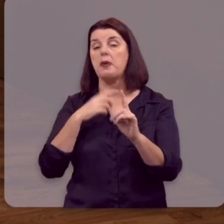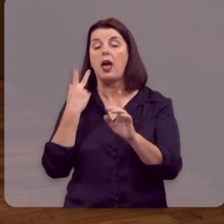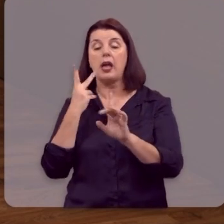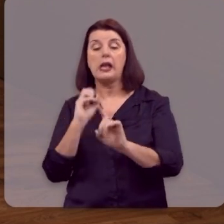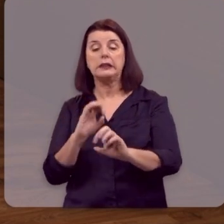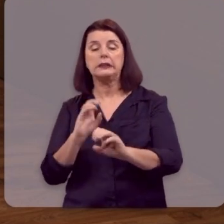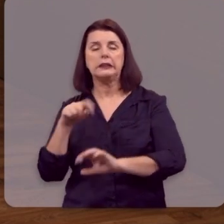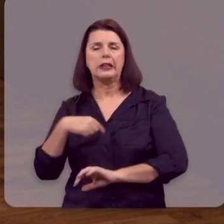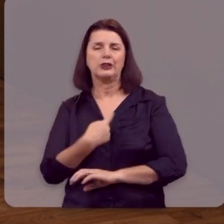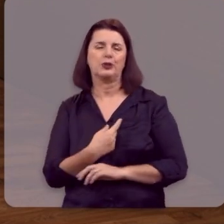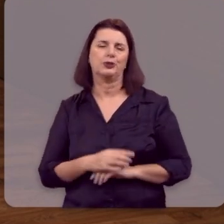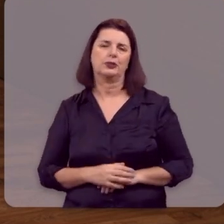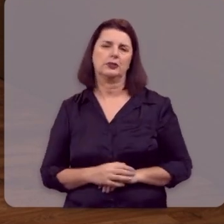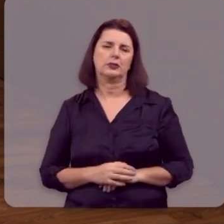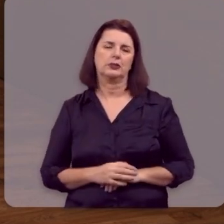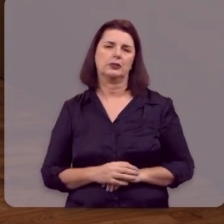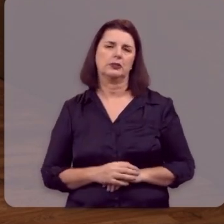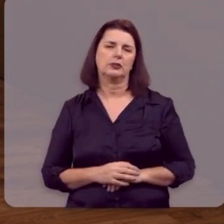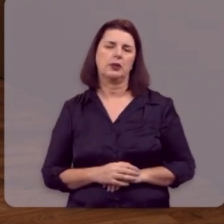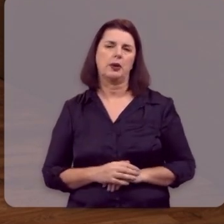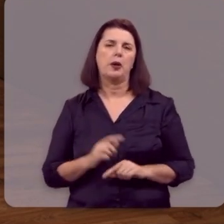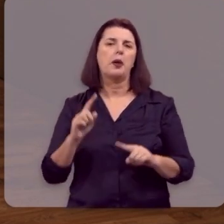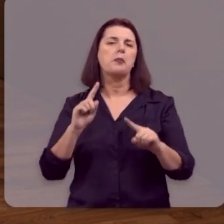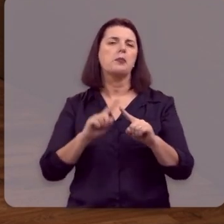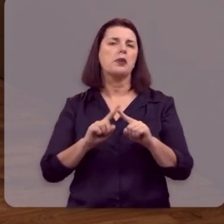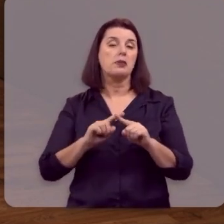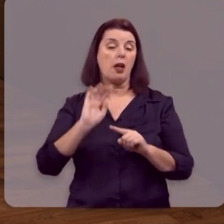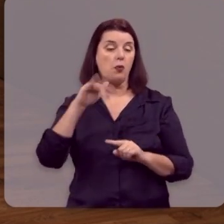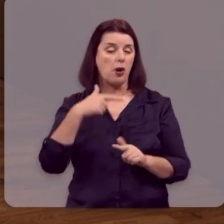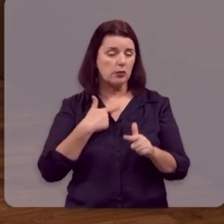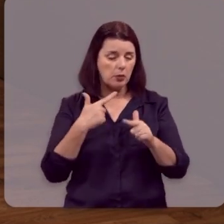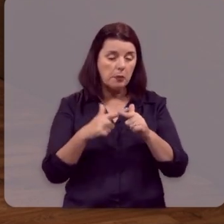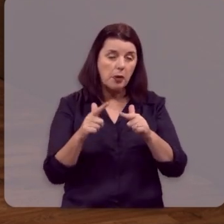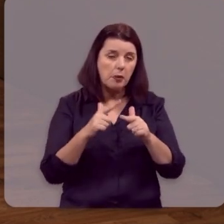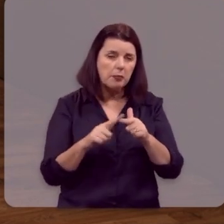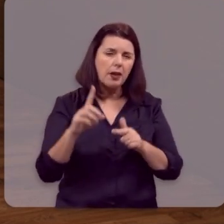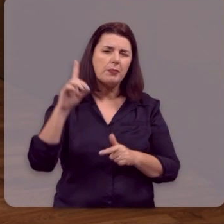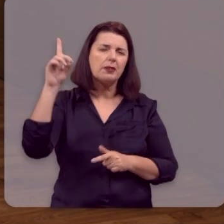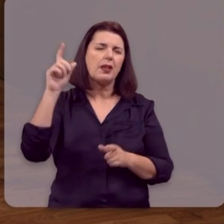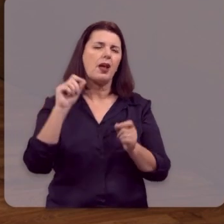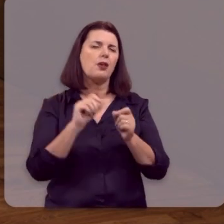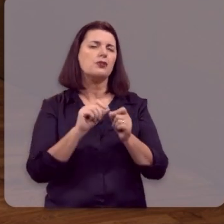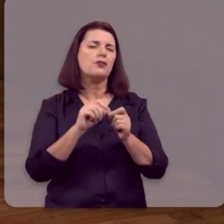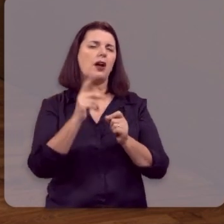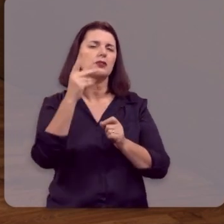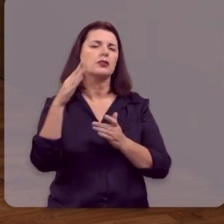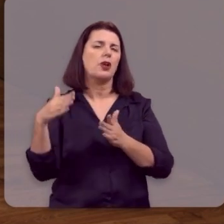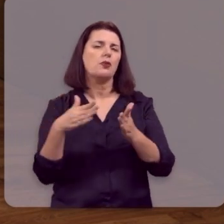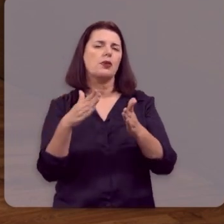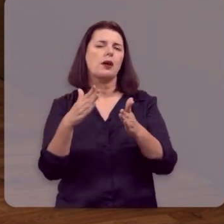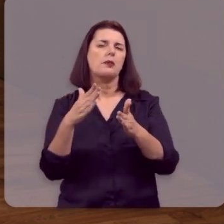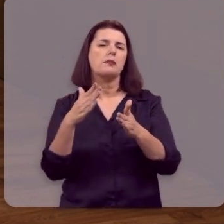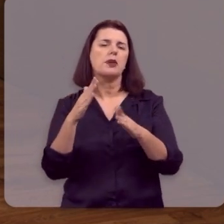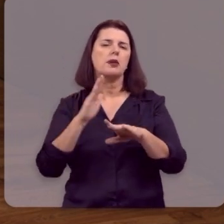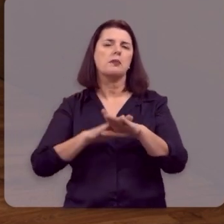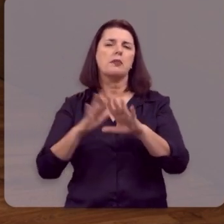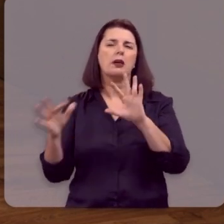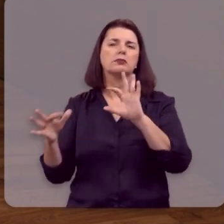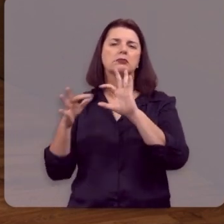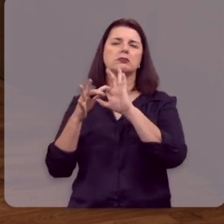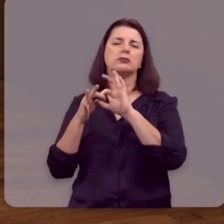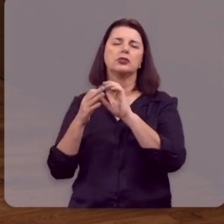pedagógicas, porque é na tempestade que Deus tantas vezes faz o seu caminho de acesso ao